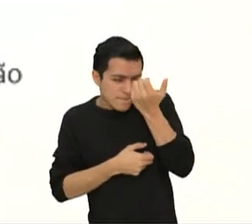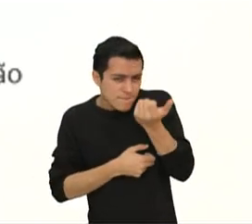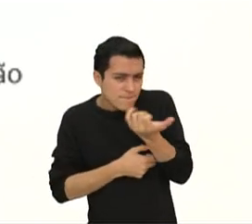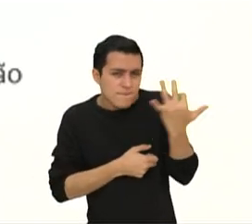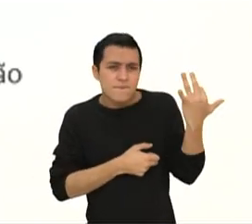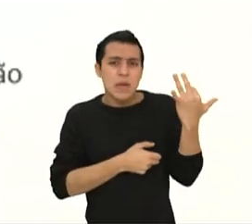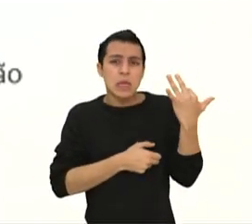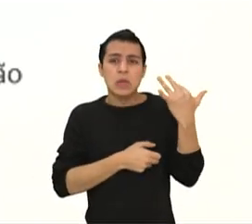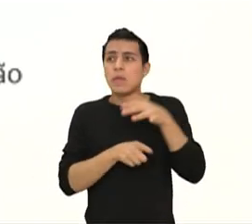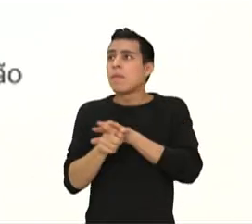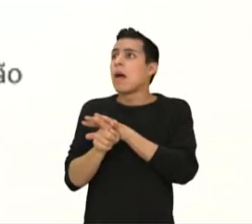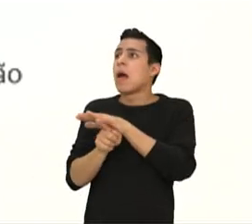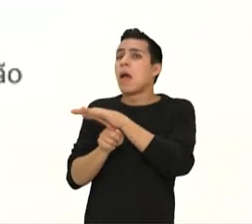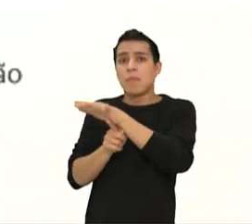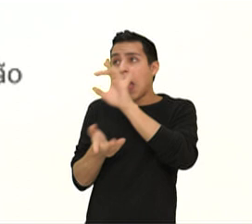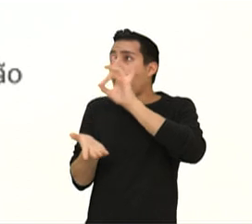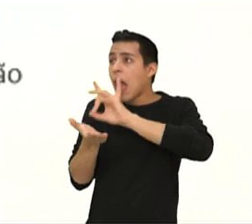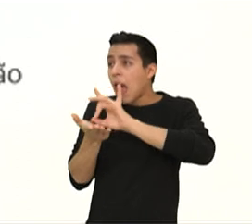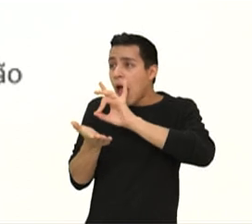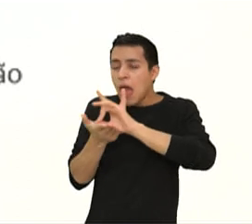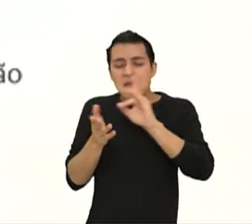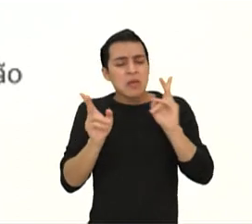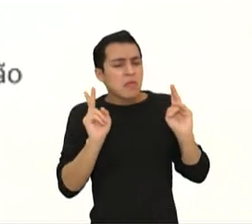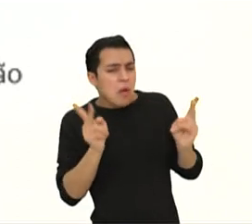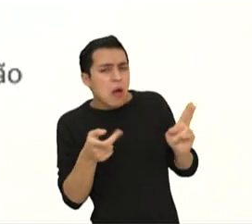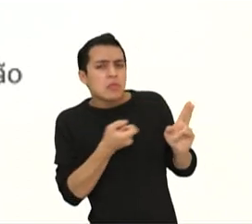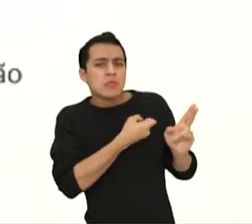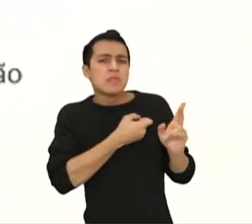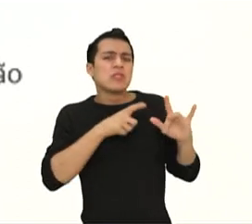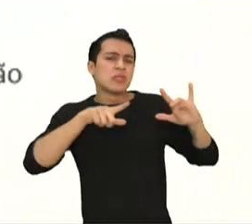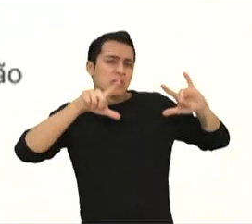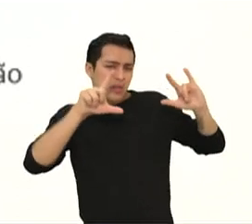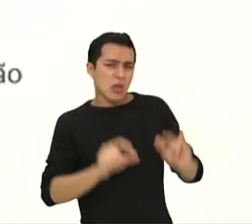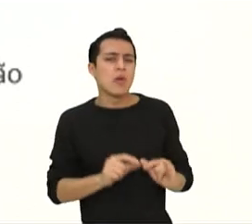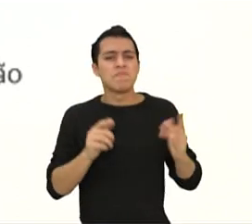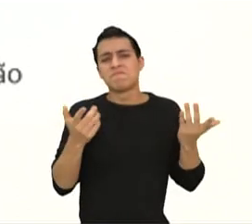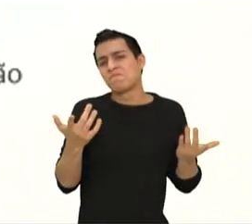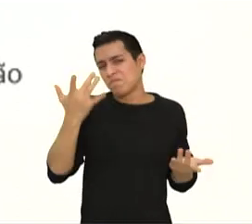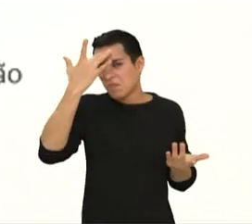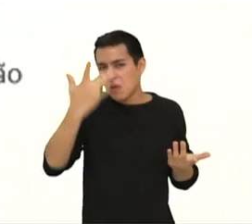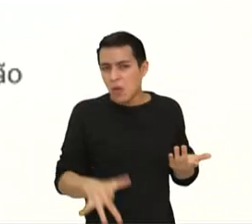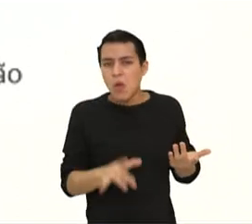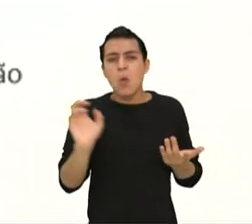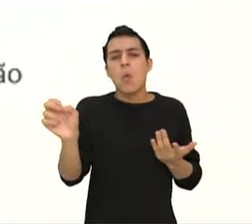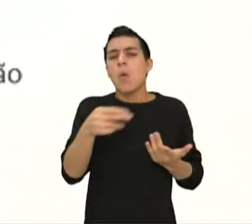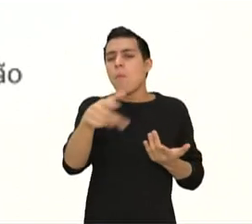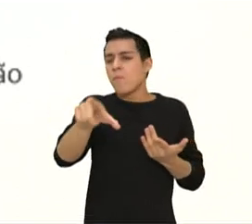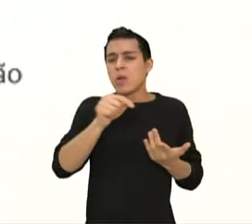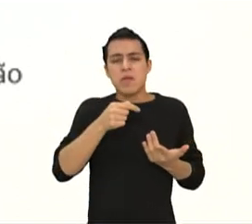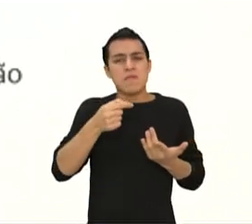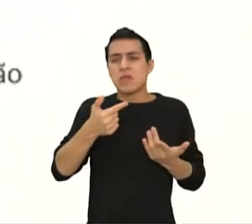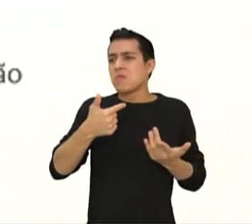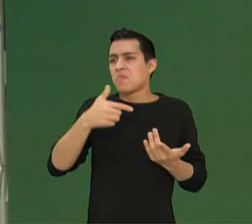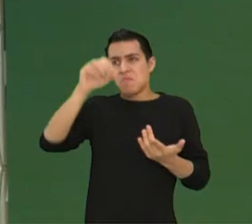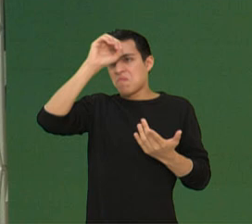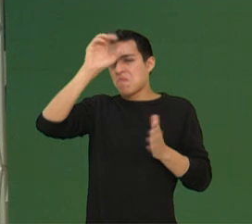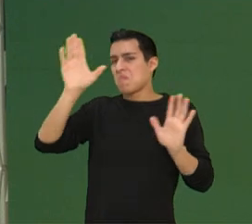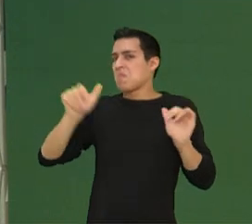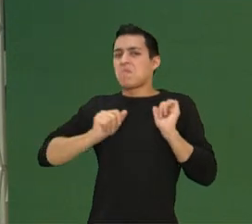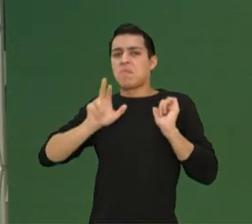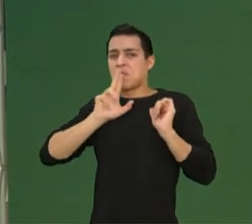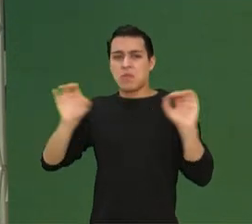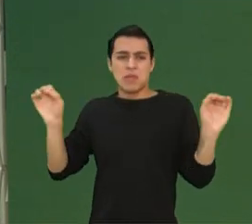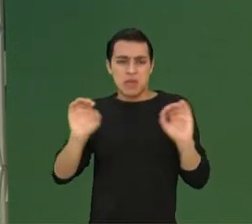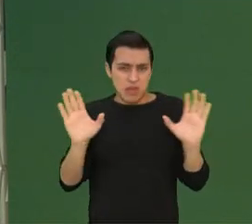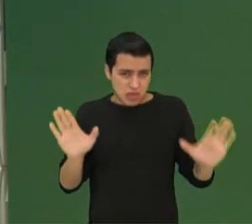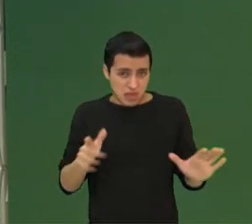vai aumentar, permanecer igual, diminuir, não sei ou prefiro não responder? Veja